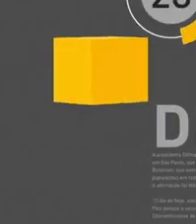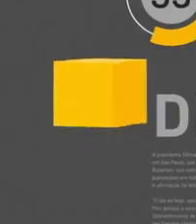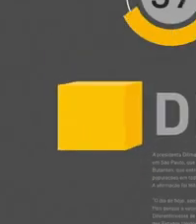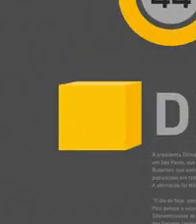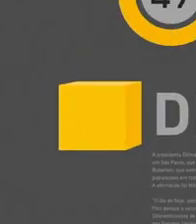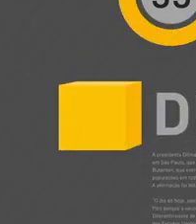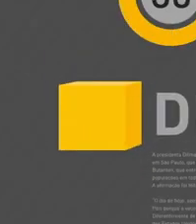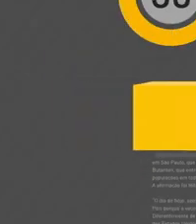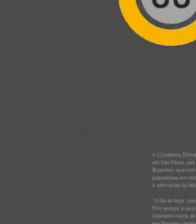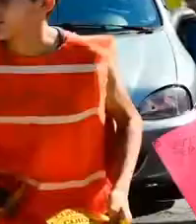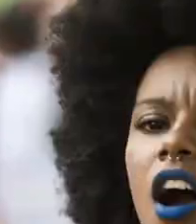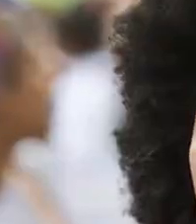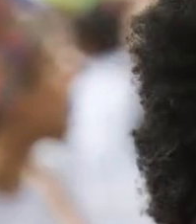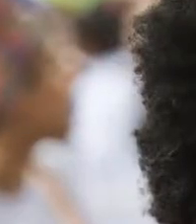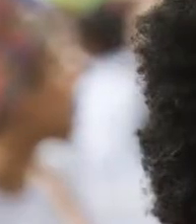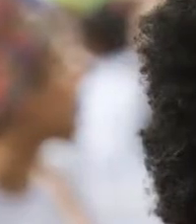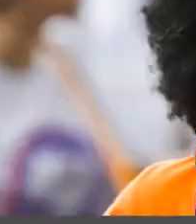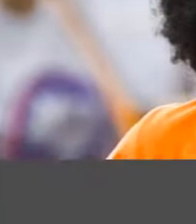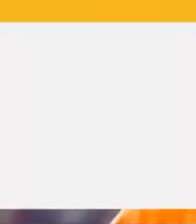eu